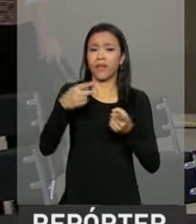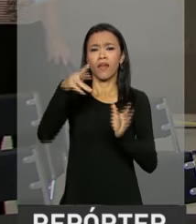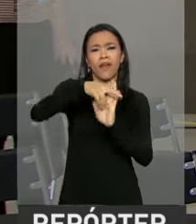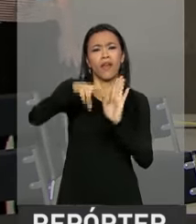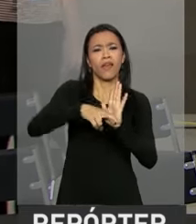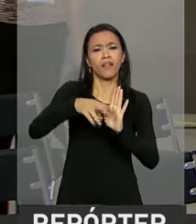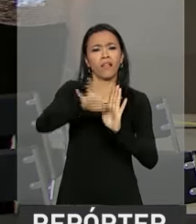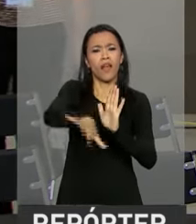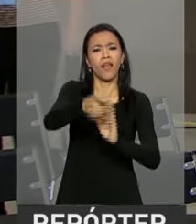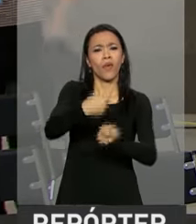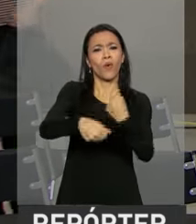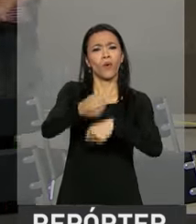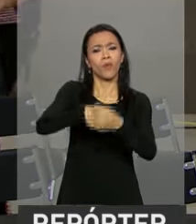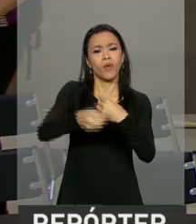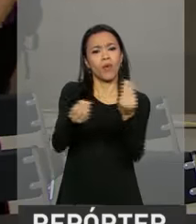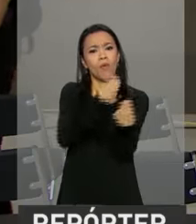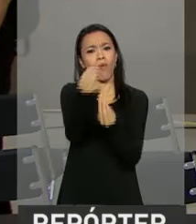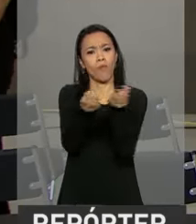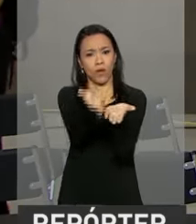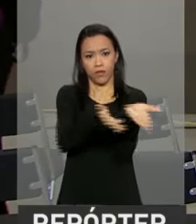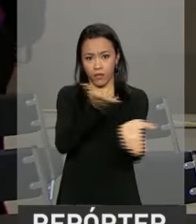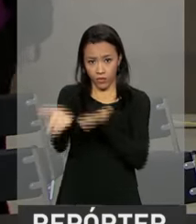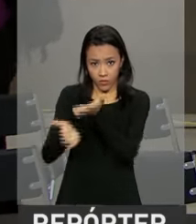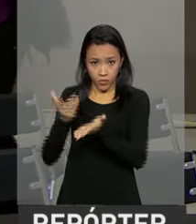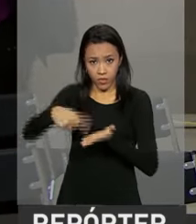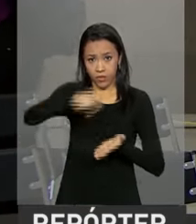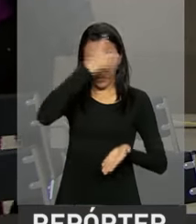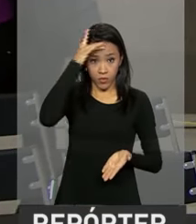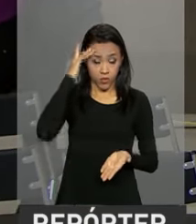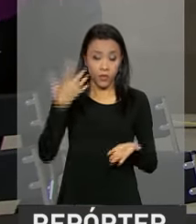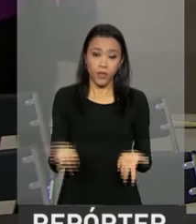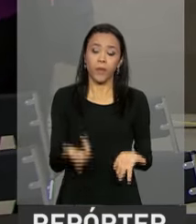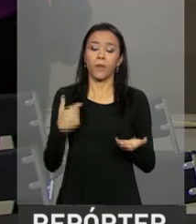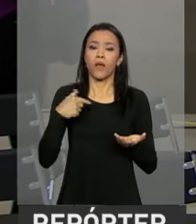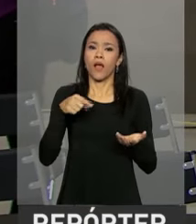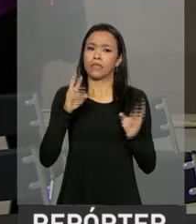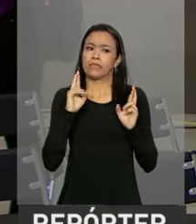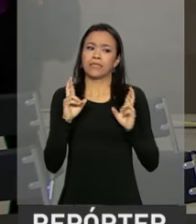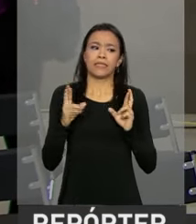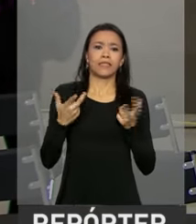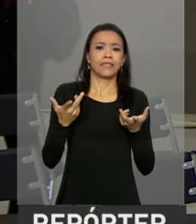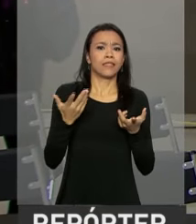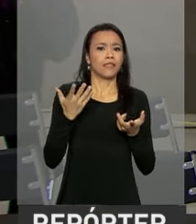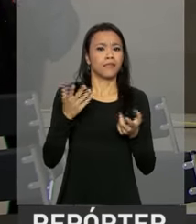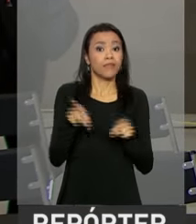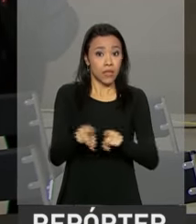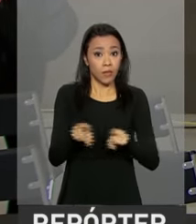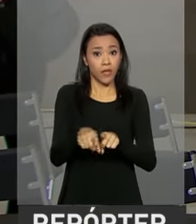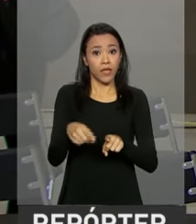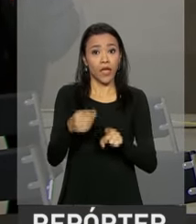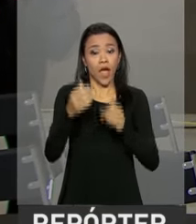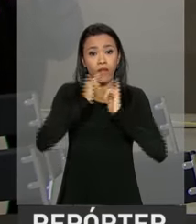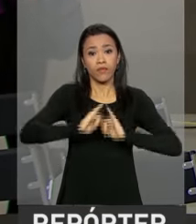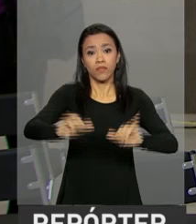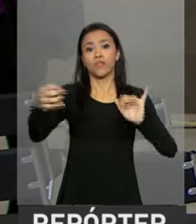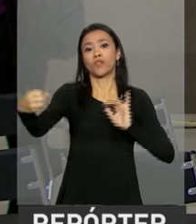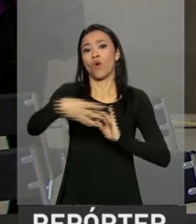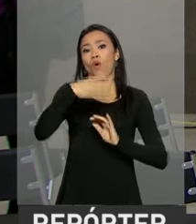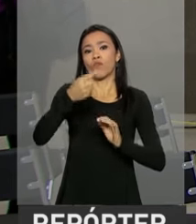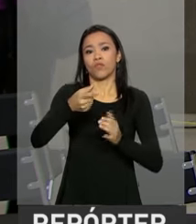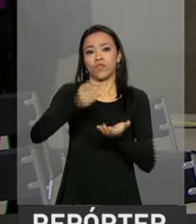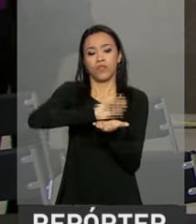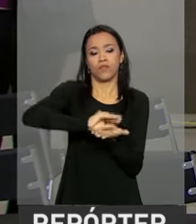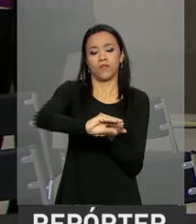reforçar e qualificar o atendimento à população. A expectativa por aqui é que sejam anunciados também novos investimentos